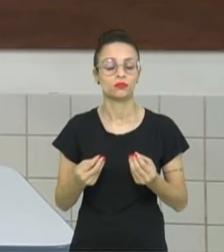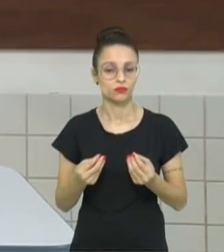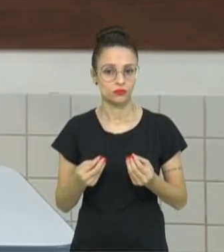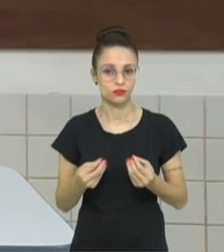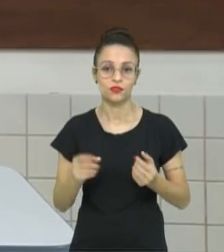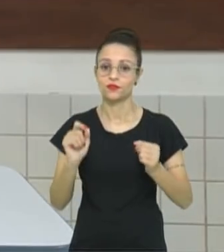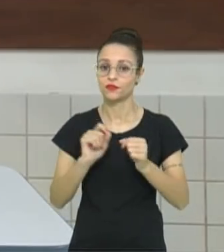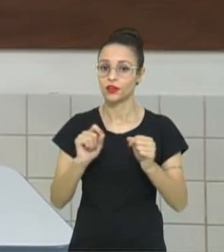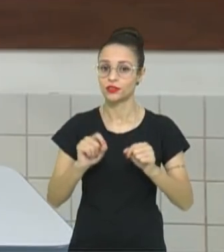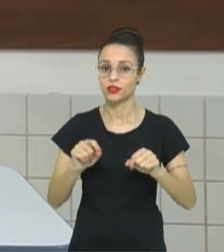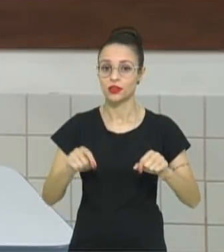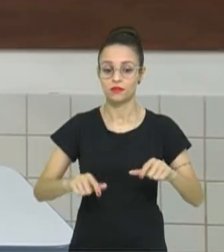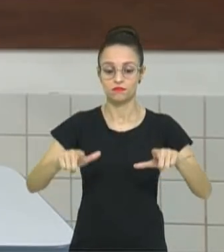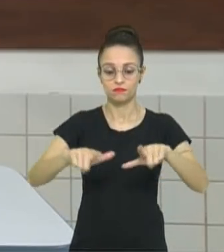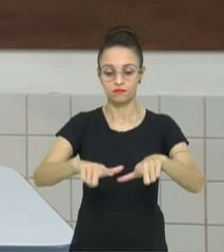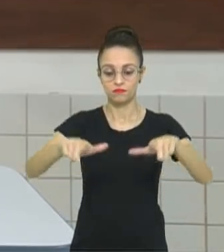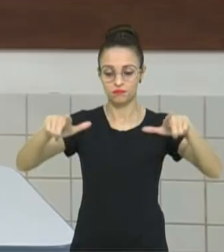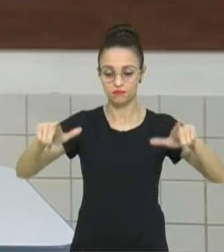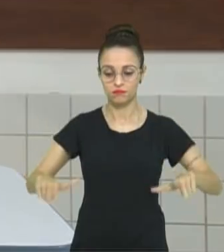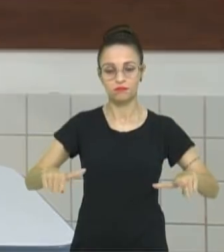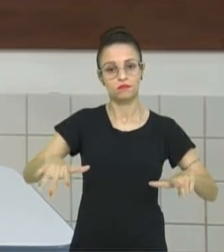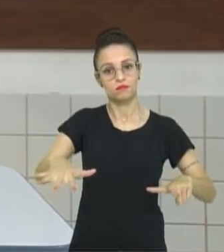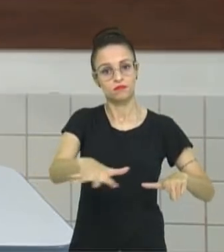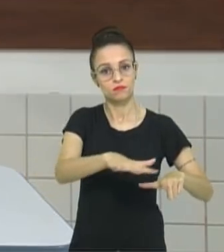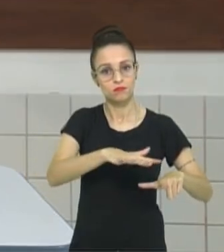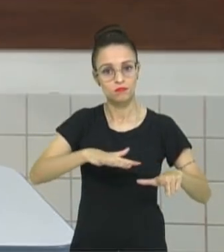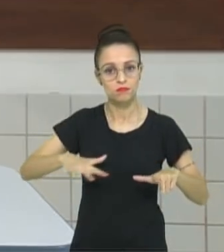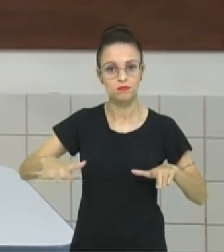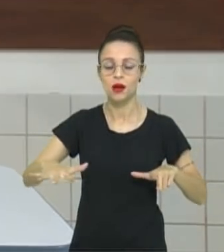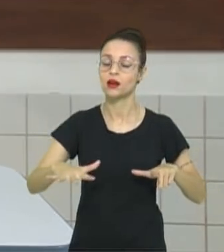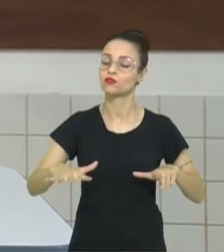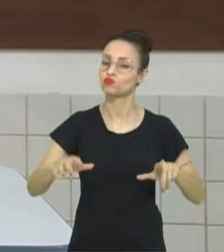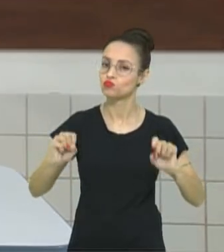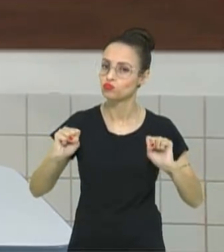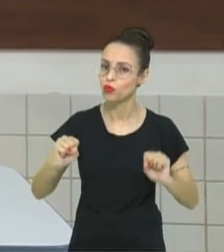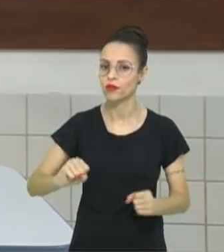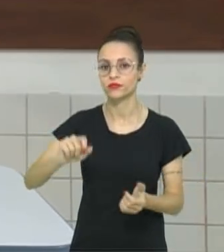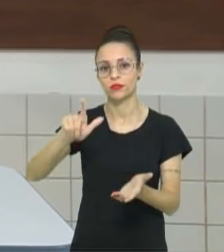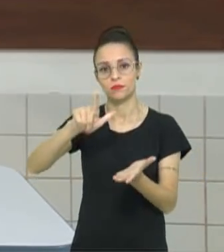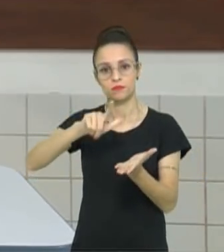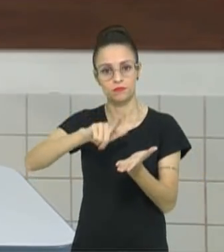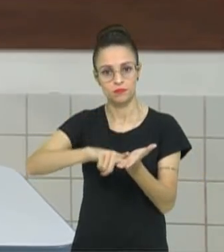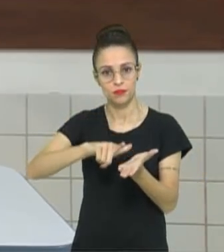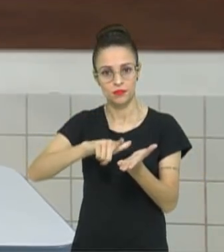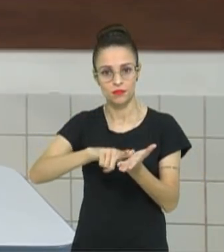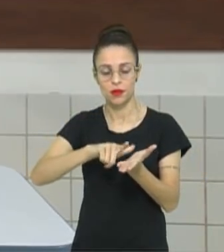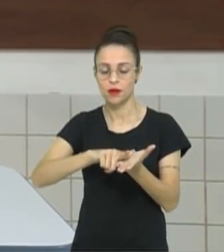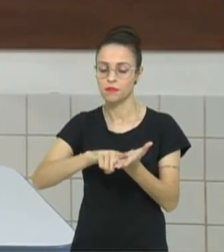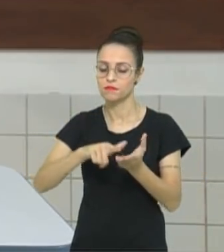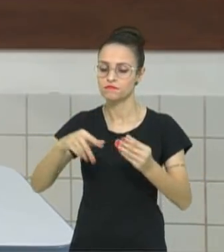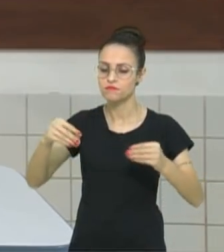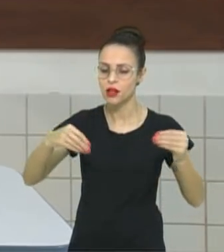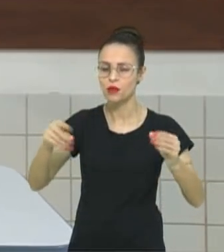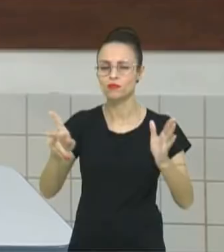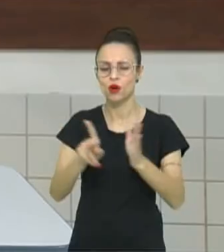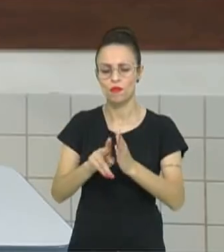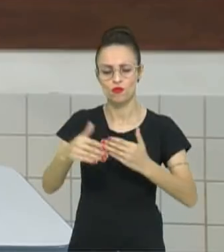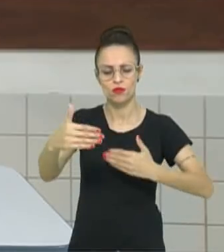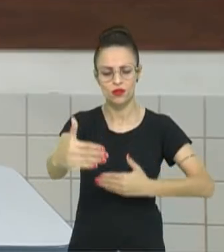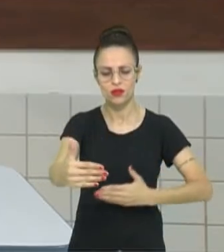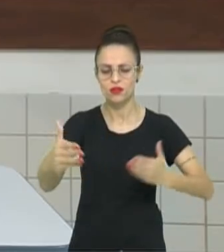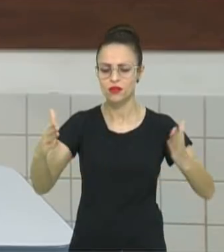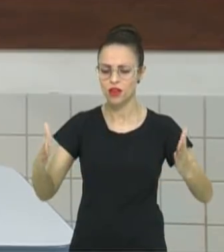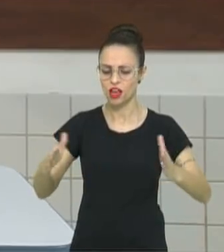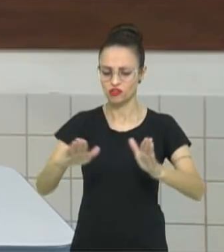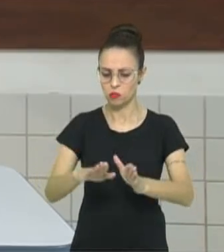a montagem da base. Essa base o que era? Poderia ser um papelão, né, de uma caixa, poderia ser